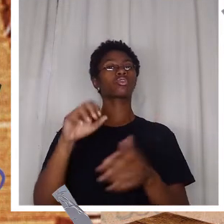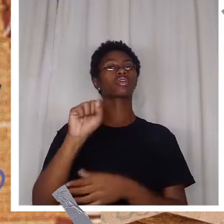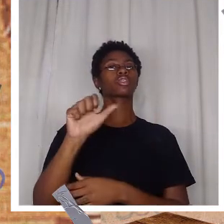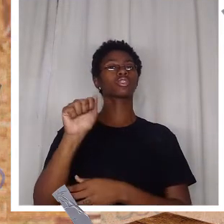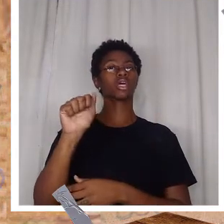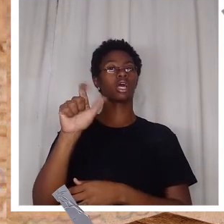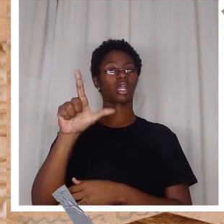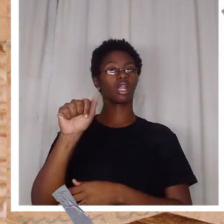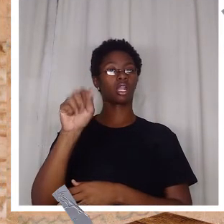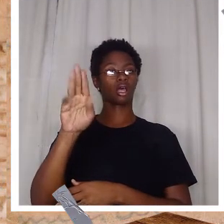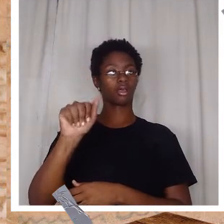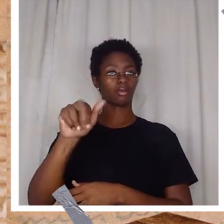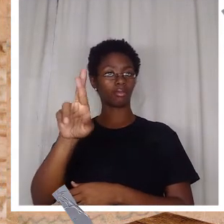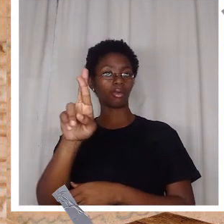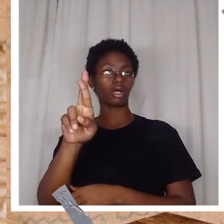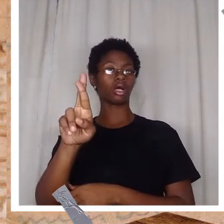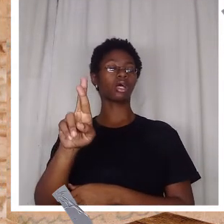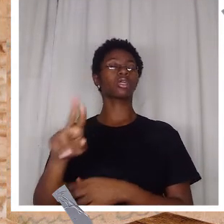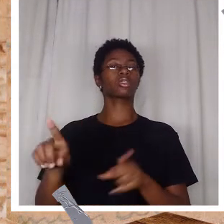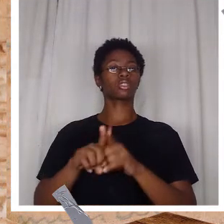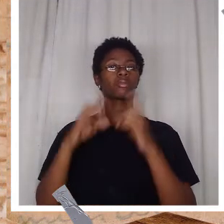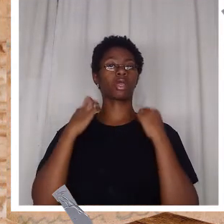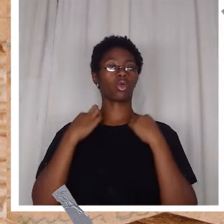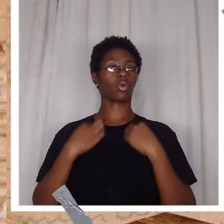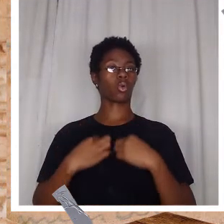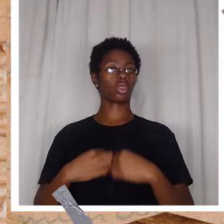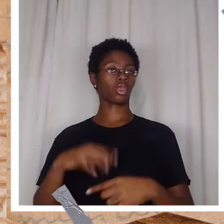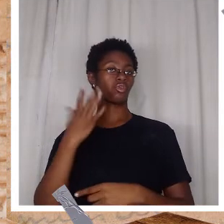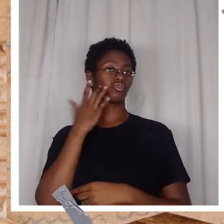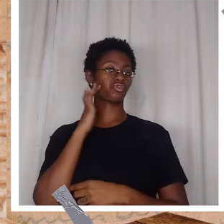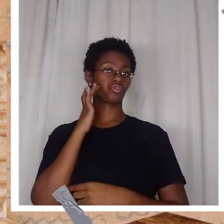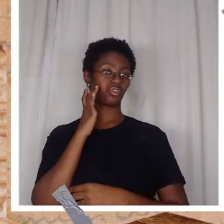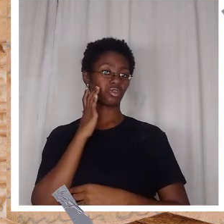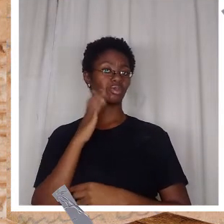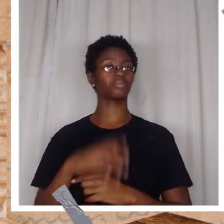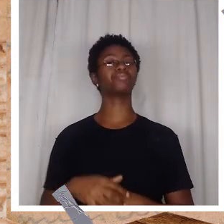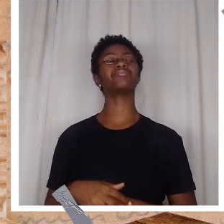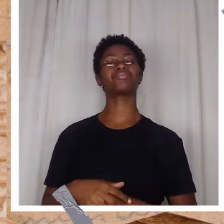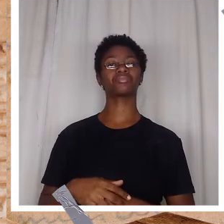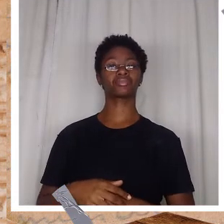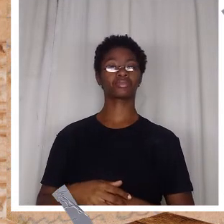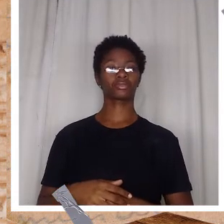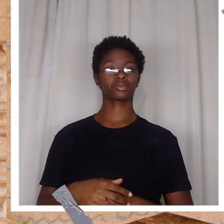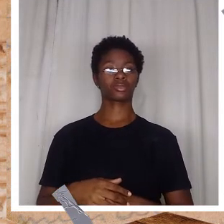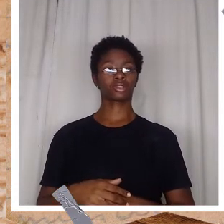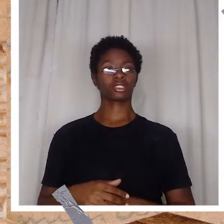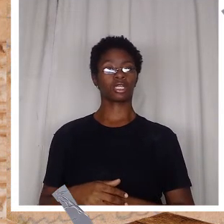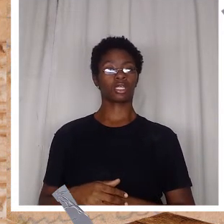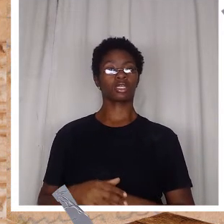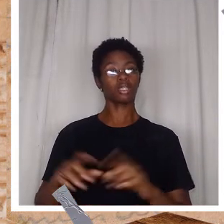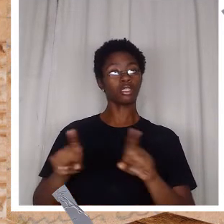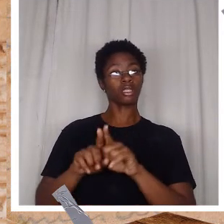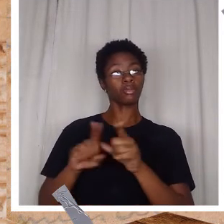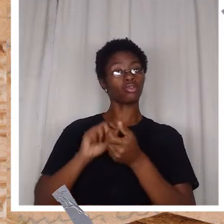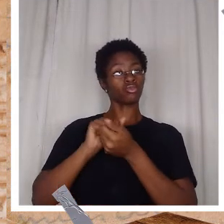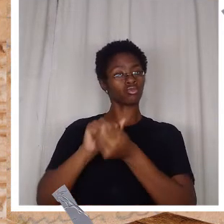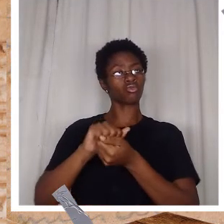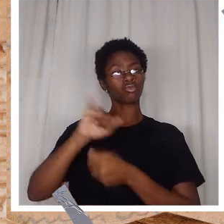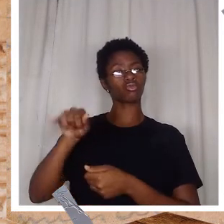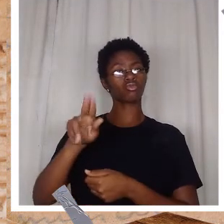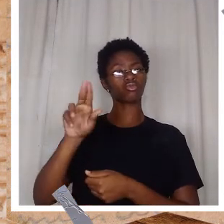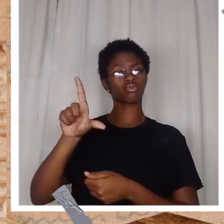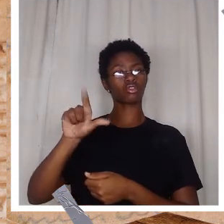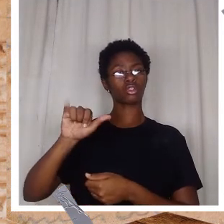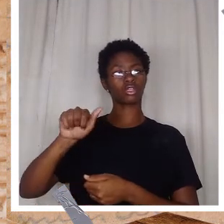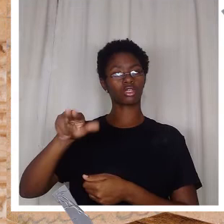Paga Guatão, Besouro, Cordão de Ouro, Cartola. Também atuou em Bacurau de Léo Mendonça Filho e Juliano Dornelles.